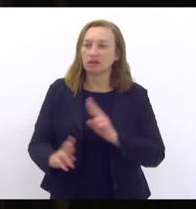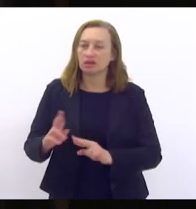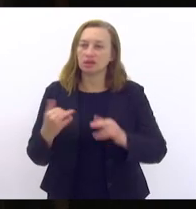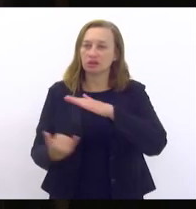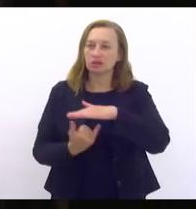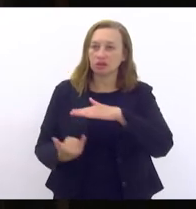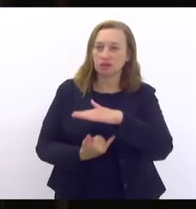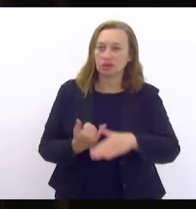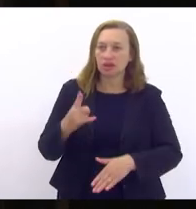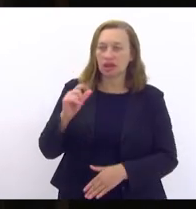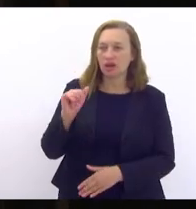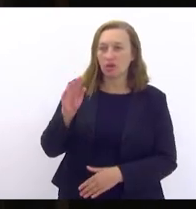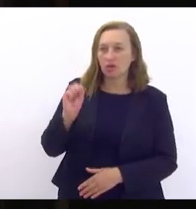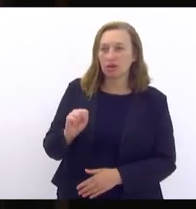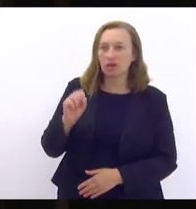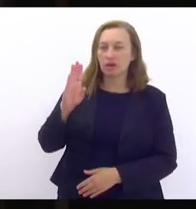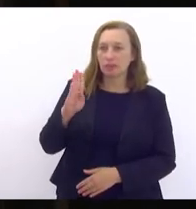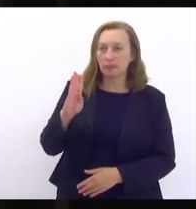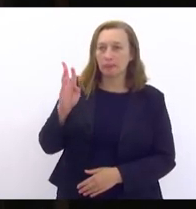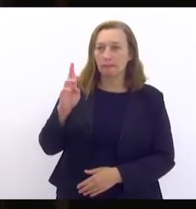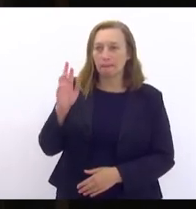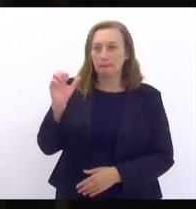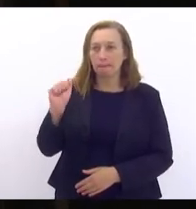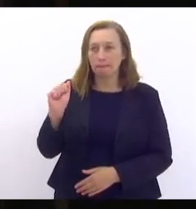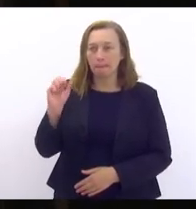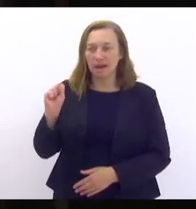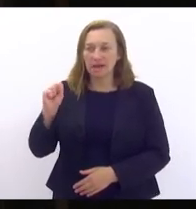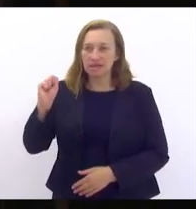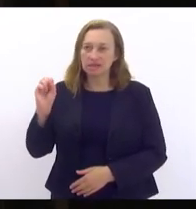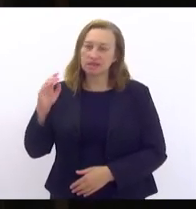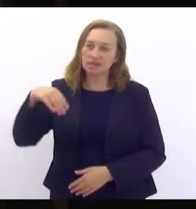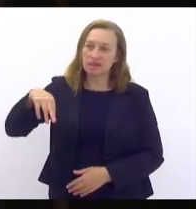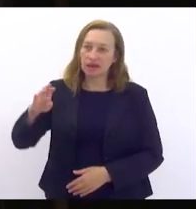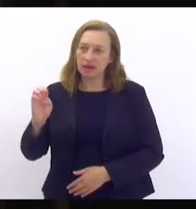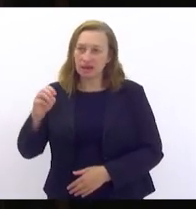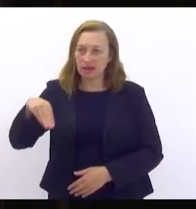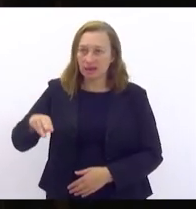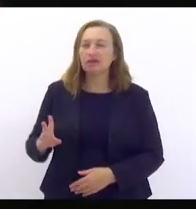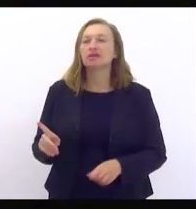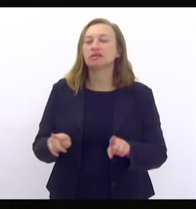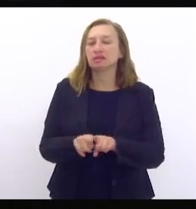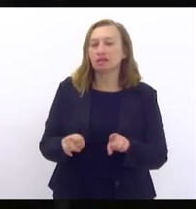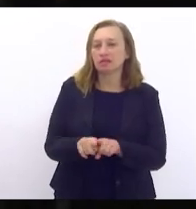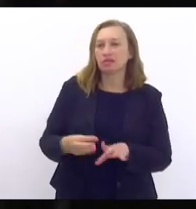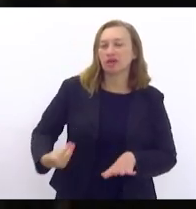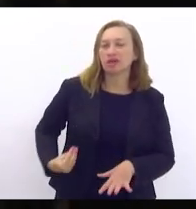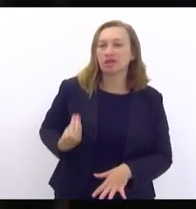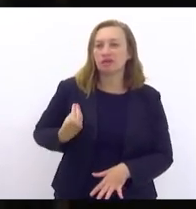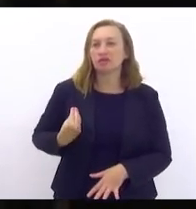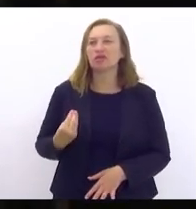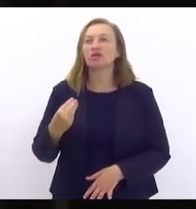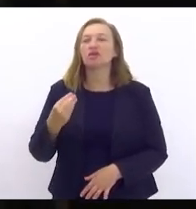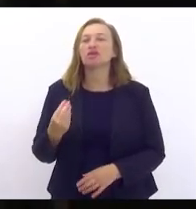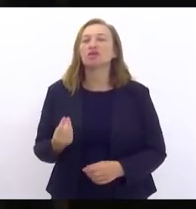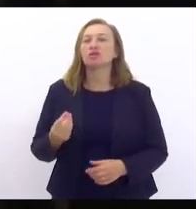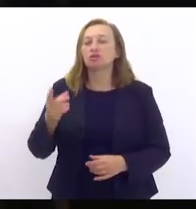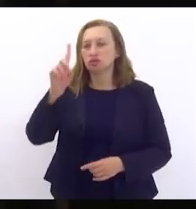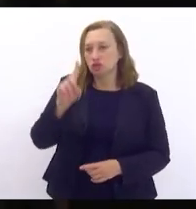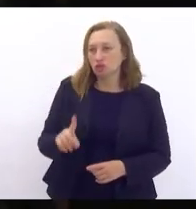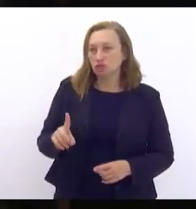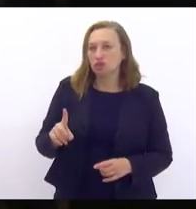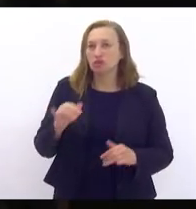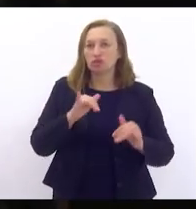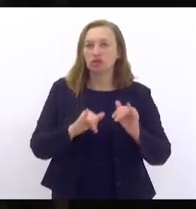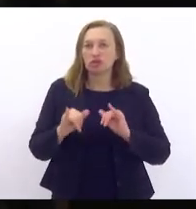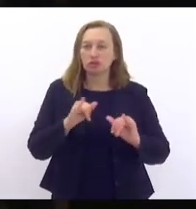Alagoas da Braskem senhor Milton filho agradecer a presença do diretor de assunto comercial e produto